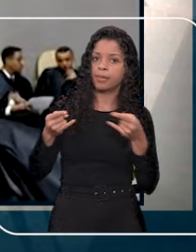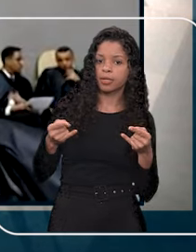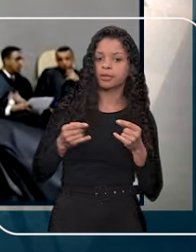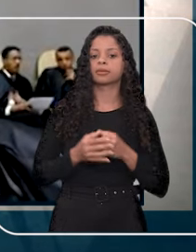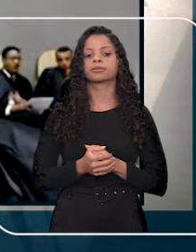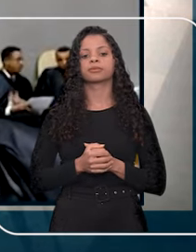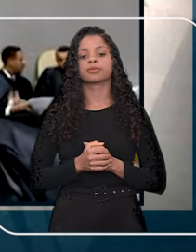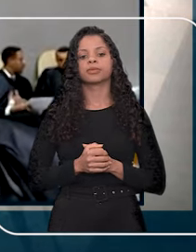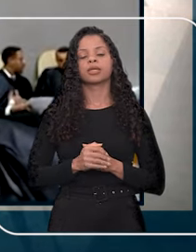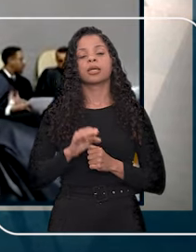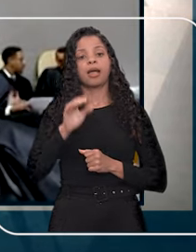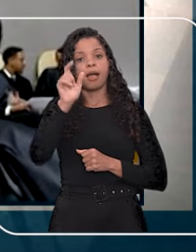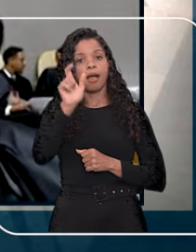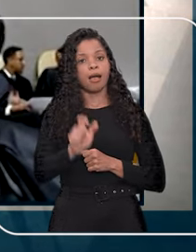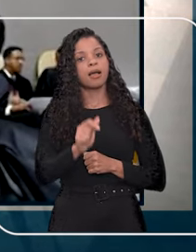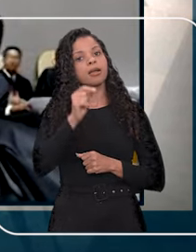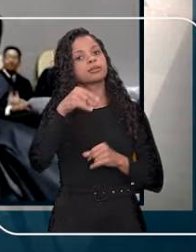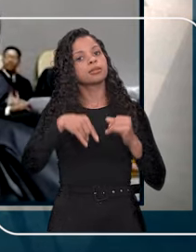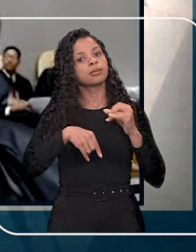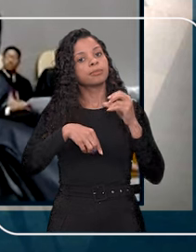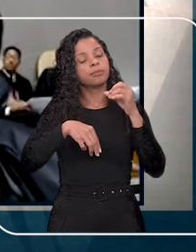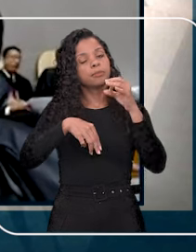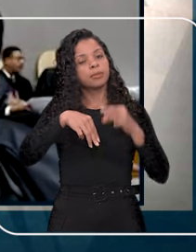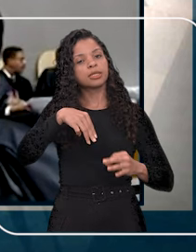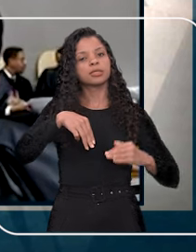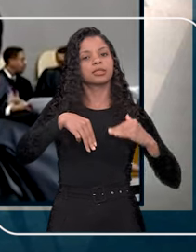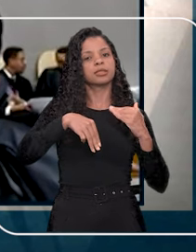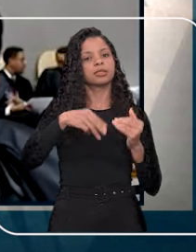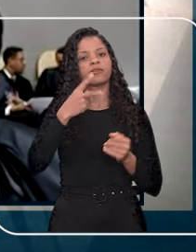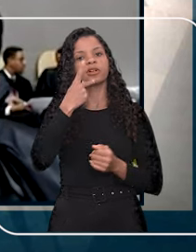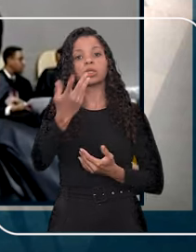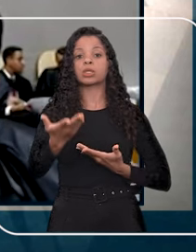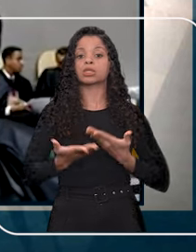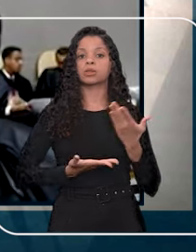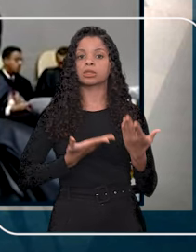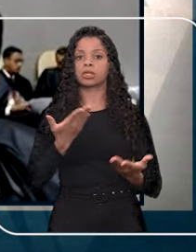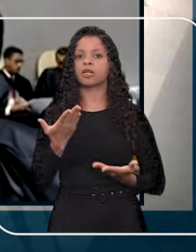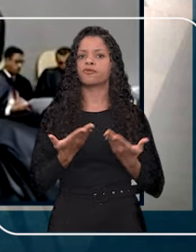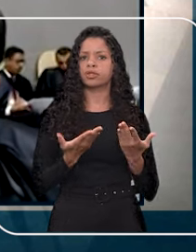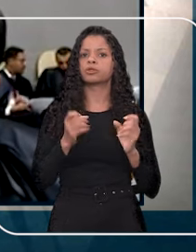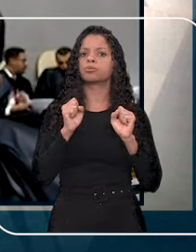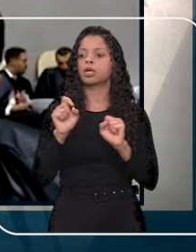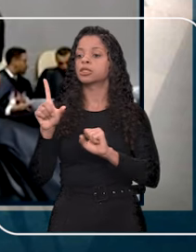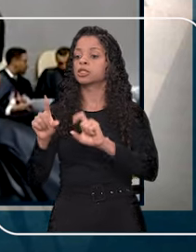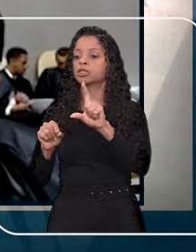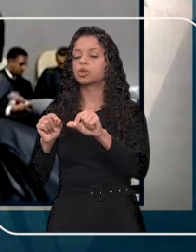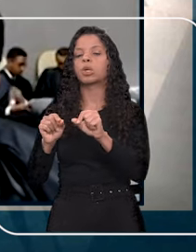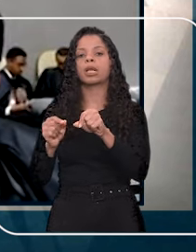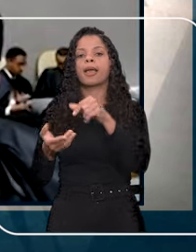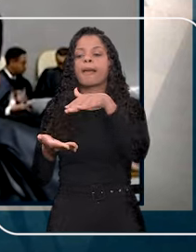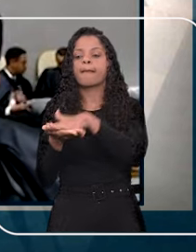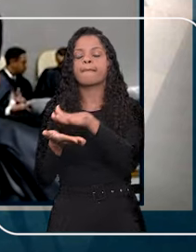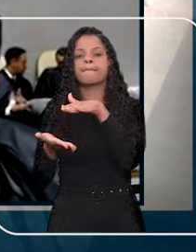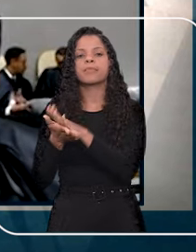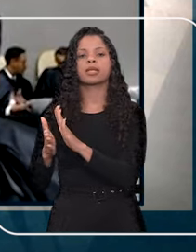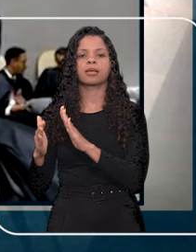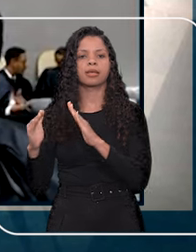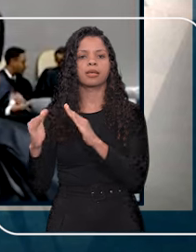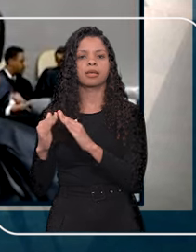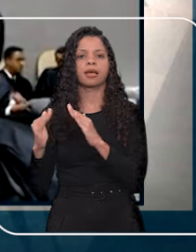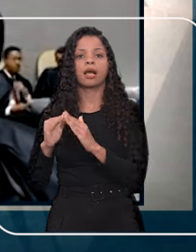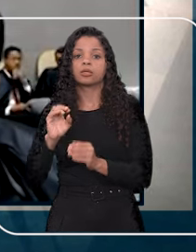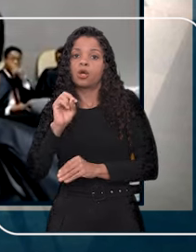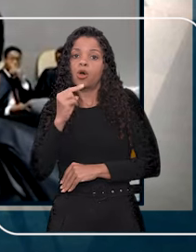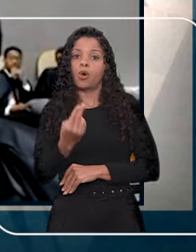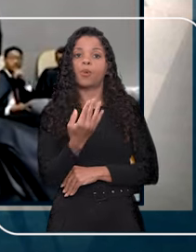para a ministra se há serviço disponibilizado ao consumidor que pode optar se vai imprimir seu ingresso em casa se vai